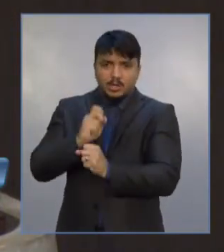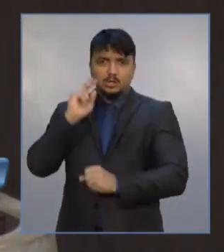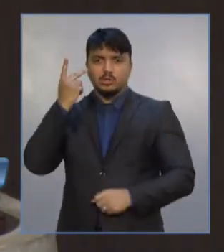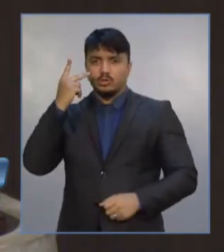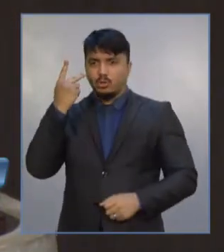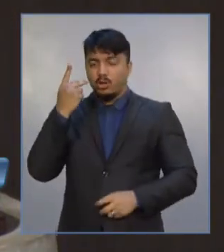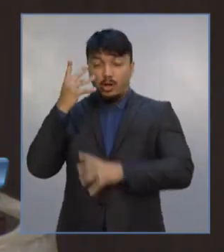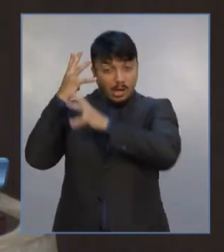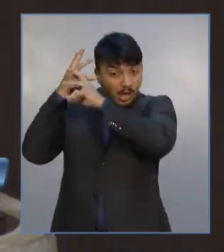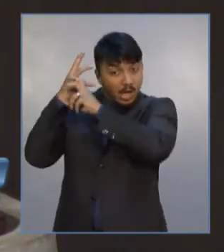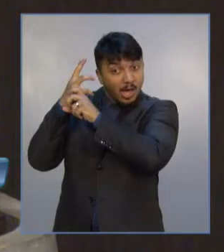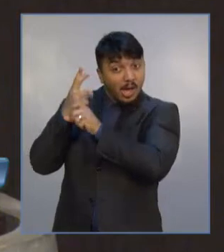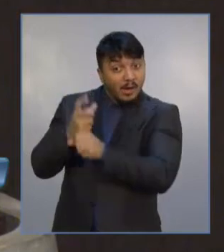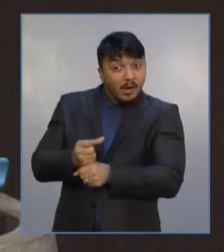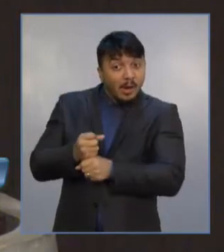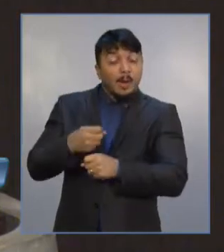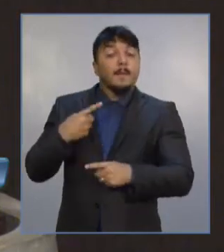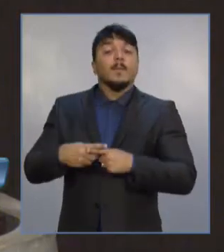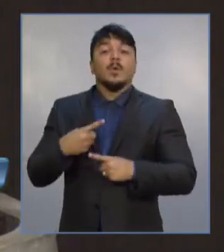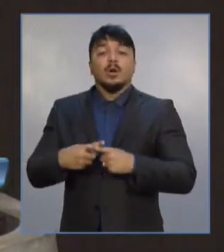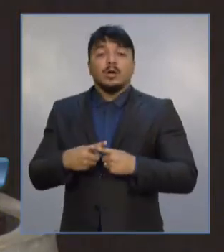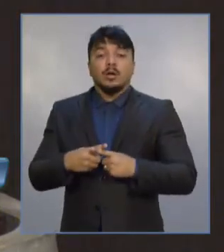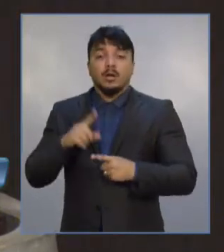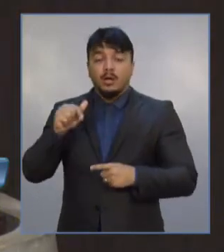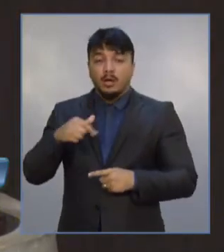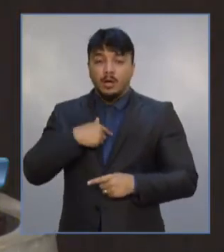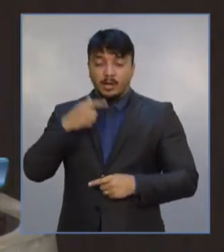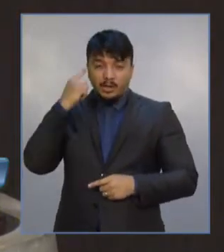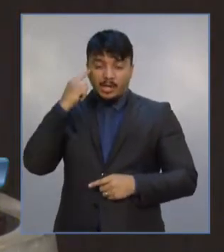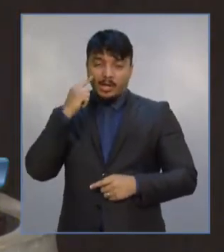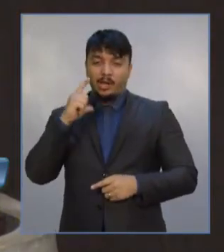está sendo promovido pela